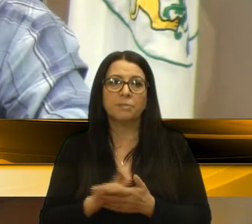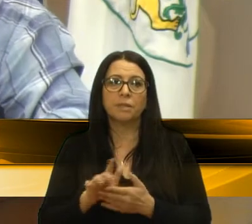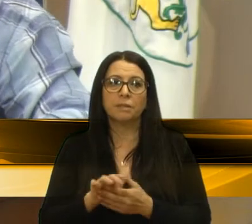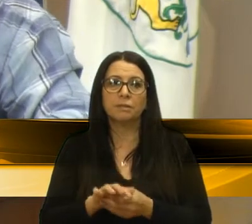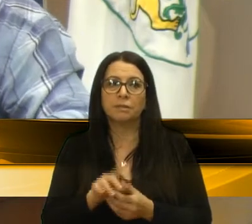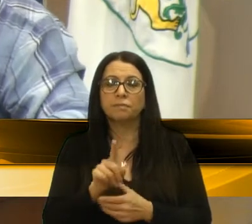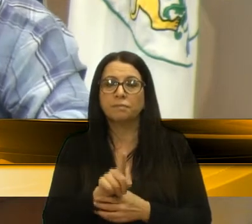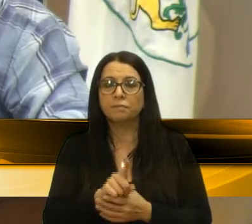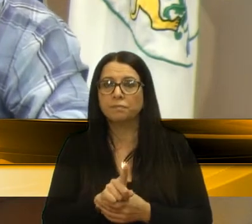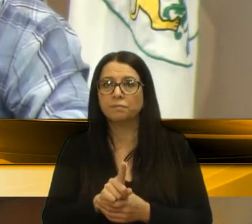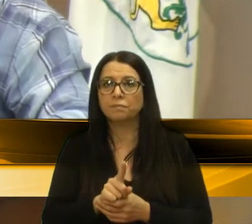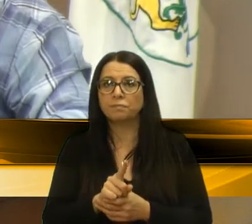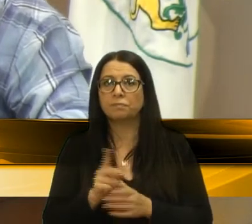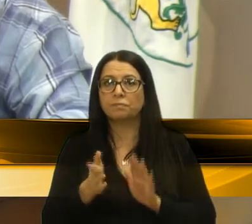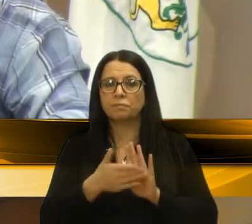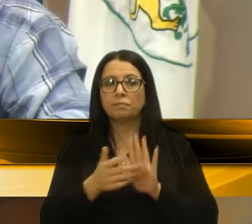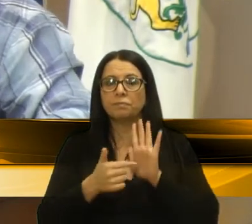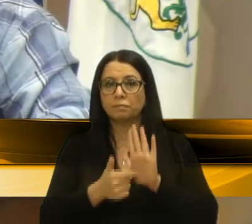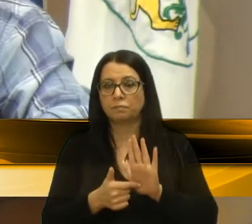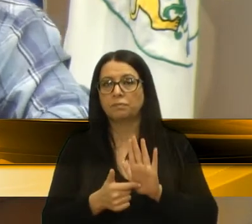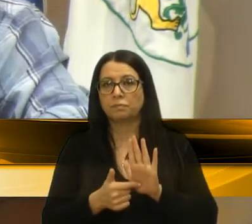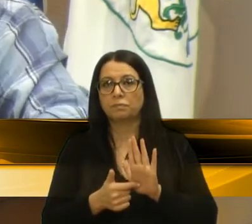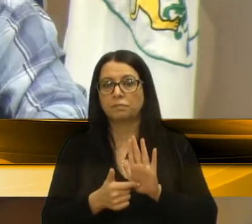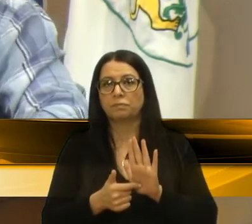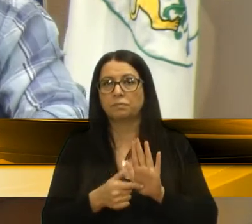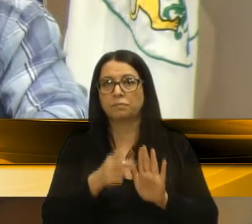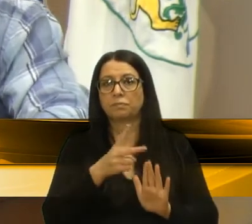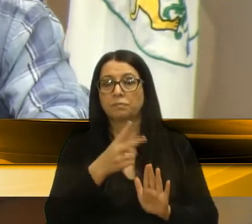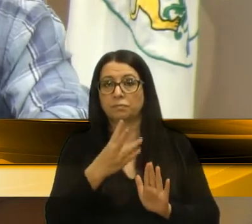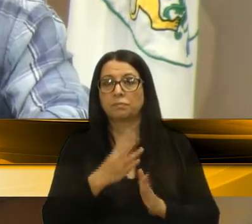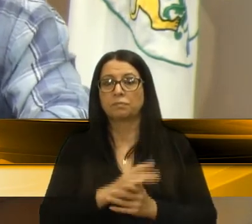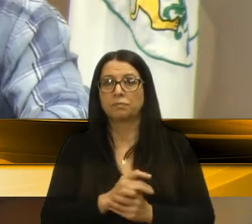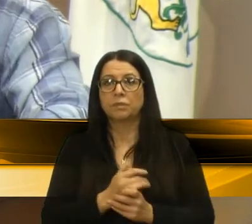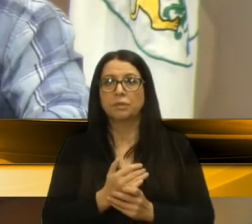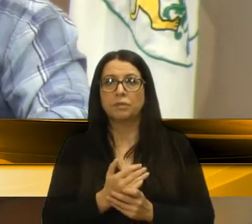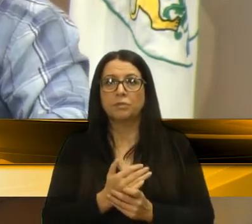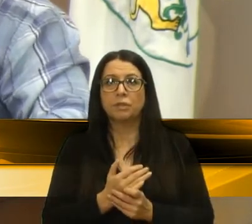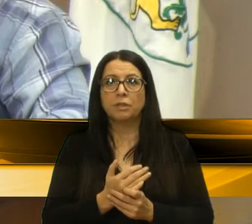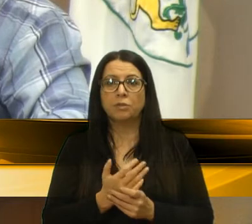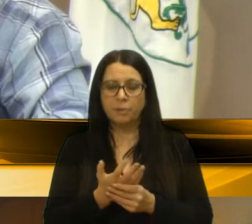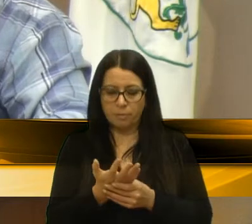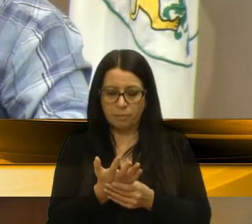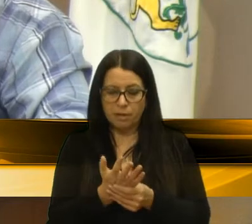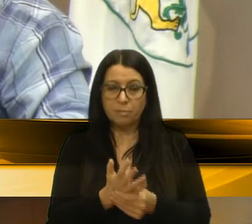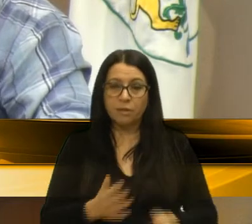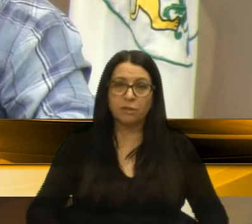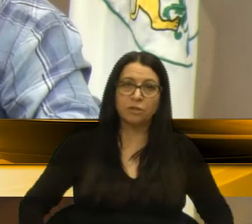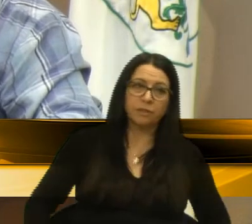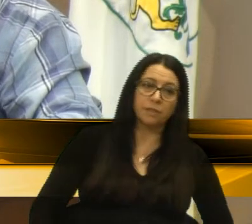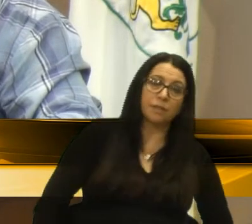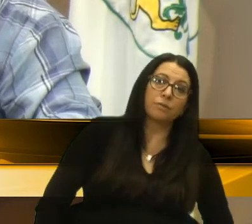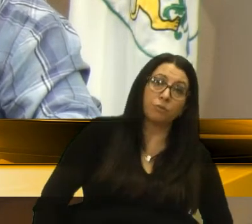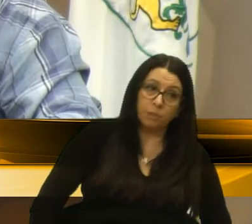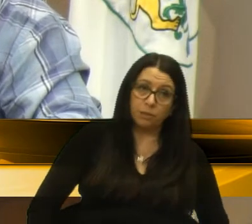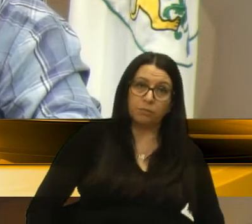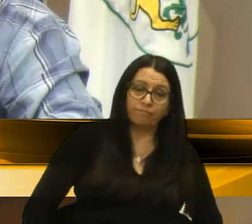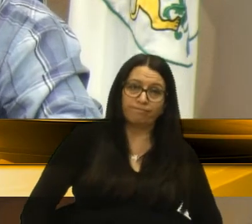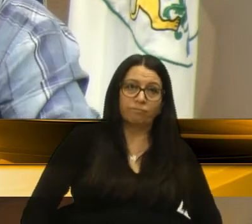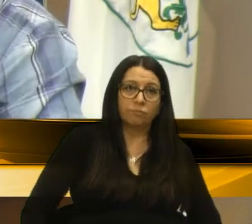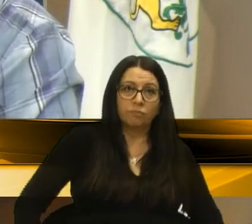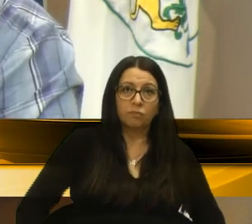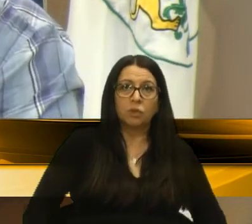meses aliás a proposta nem era 12 era 24 né paulo a proposta discutida e se chegou a um meio termo